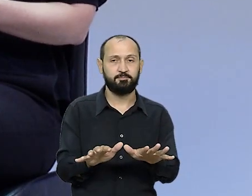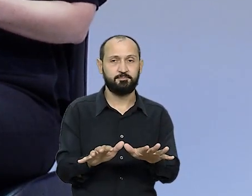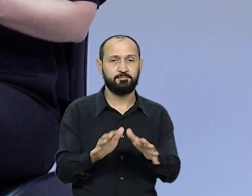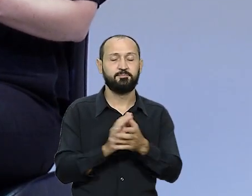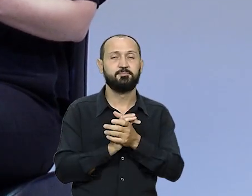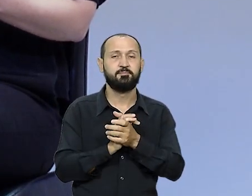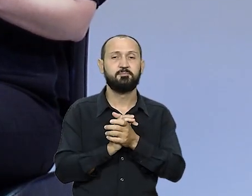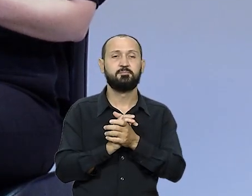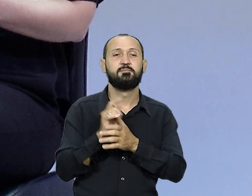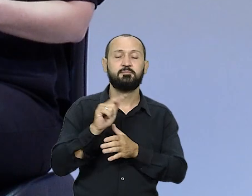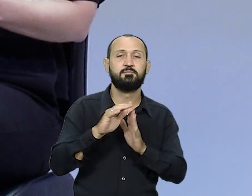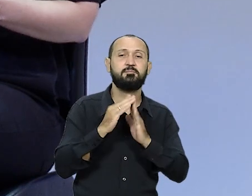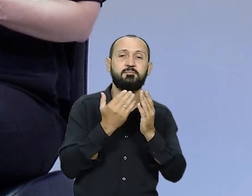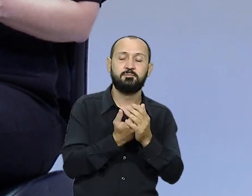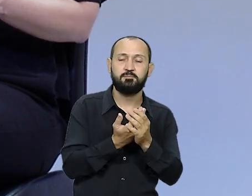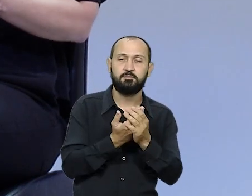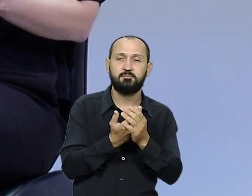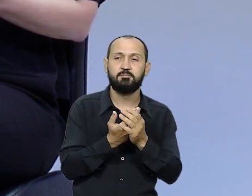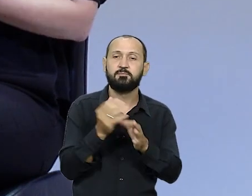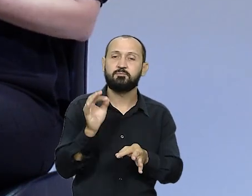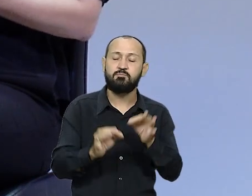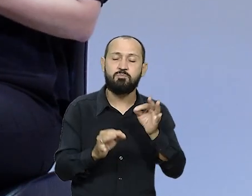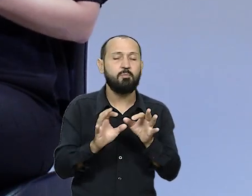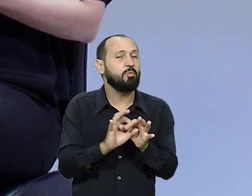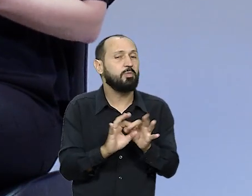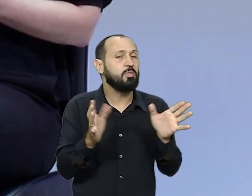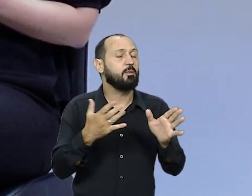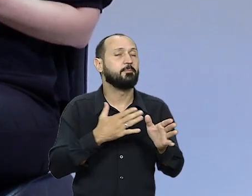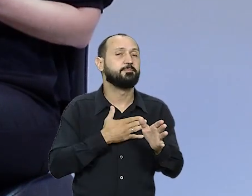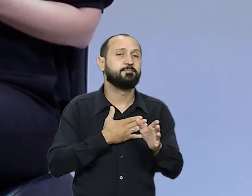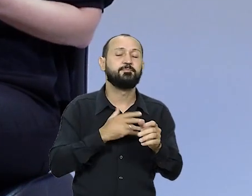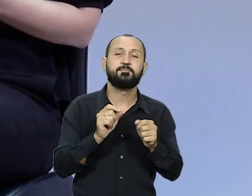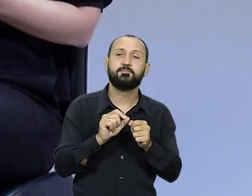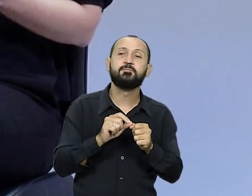inclusão. Lá na Escola Judiciária, ele me deu carta